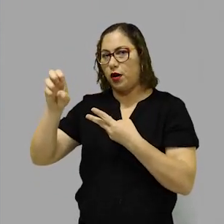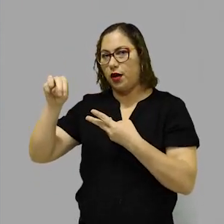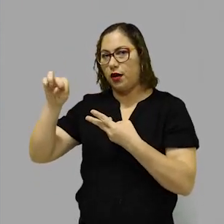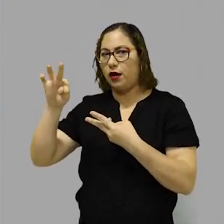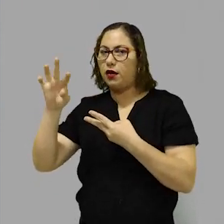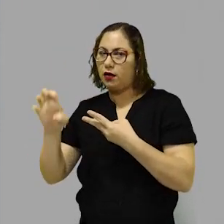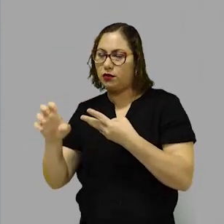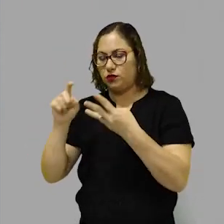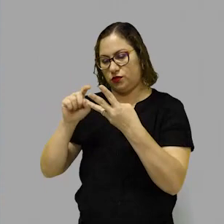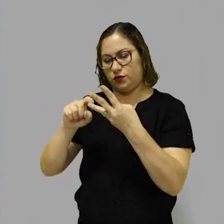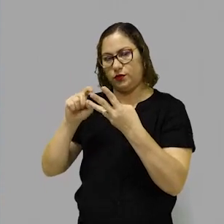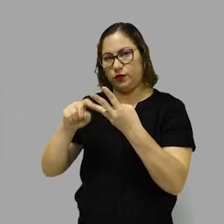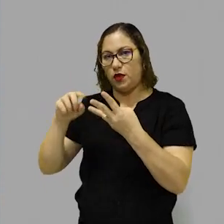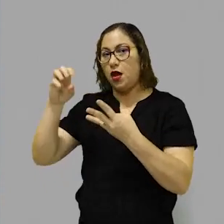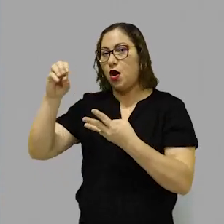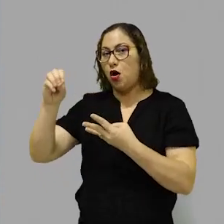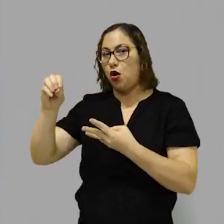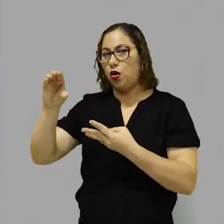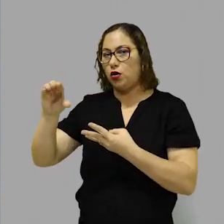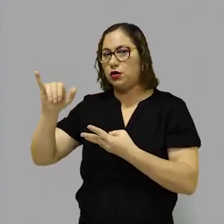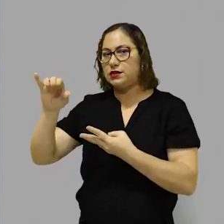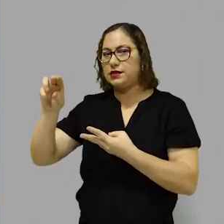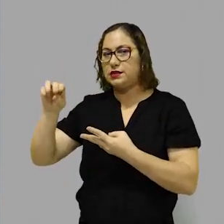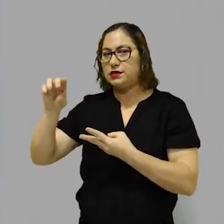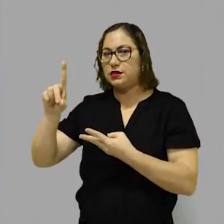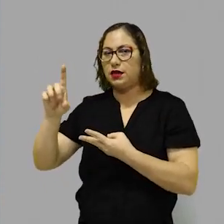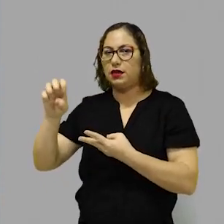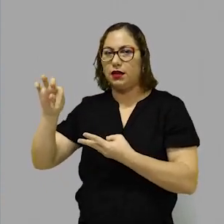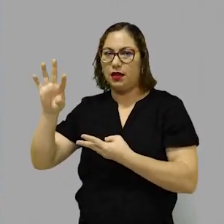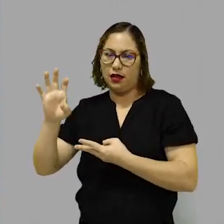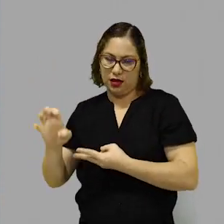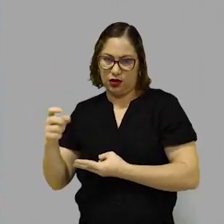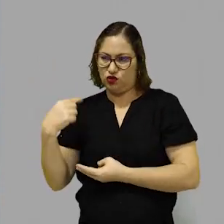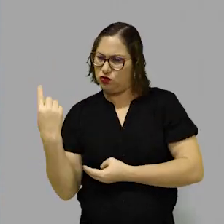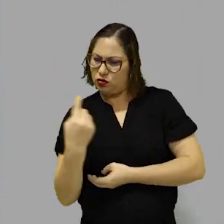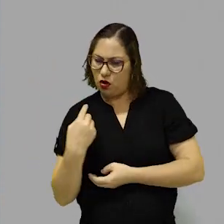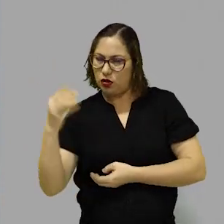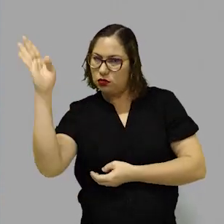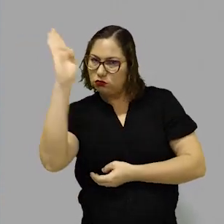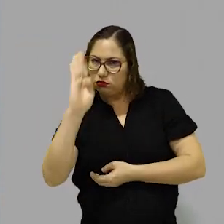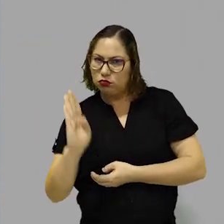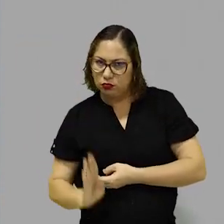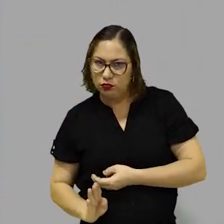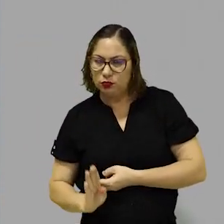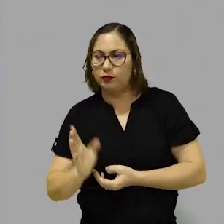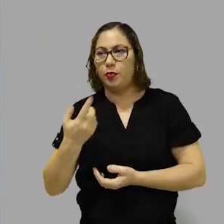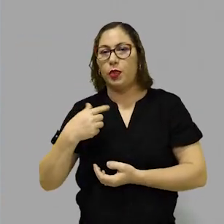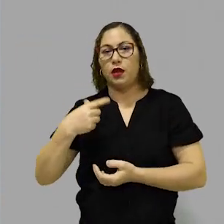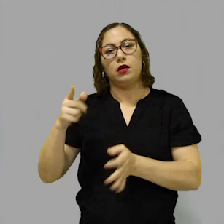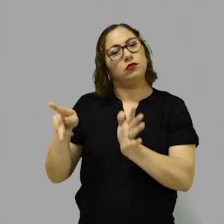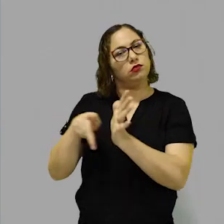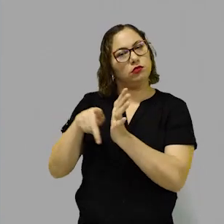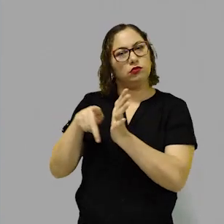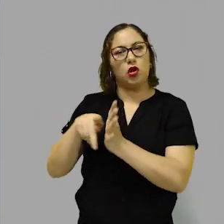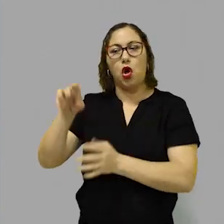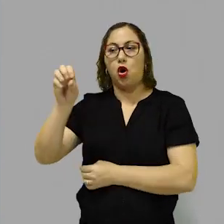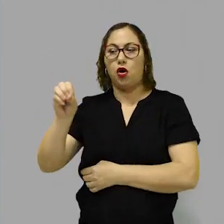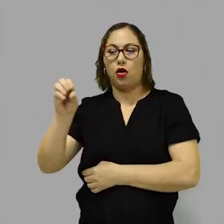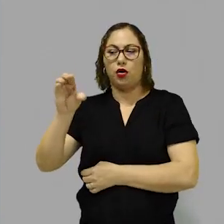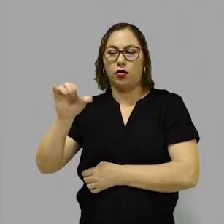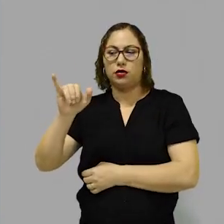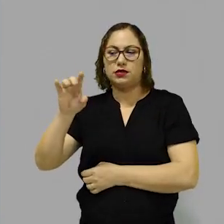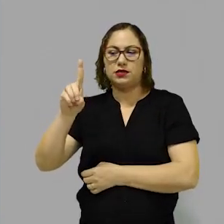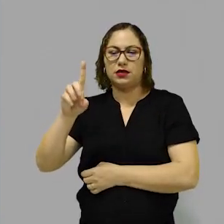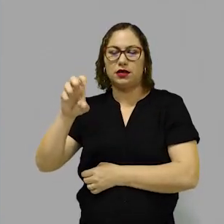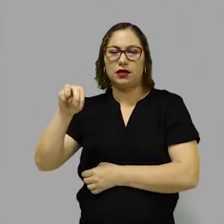ocidente. Nós que nascemos no Brasil, que somos do Brasil, somos ocidentais,